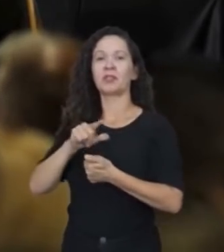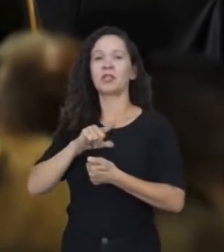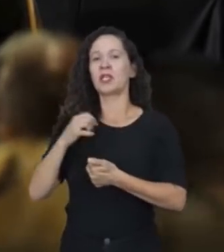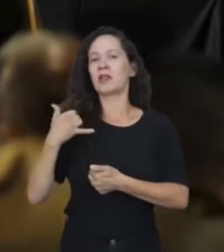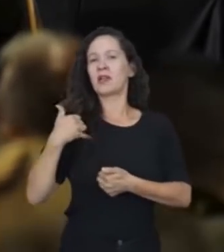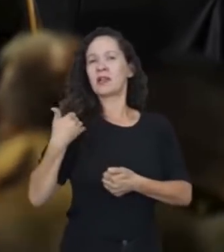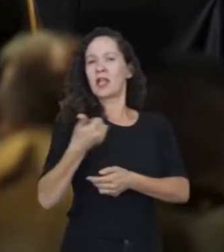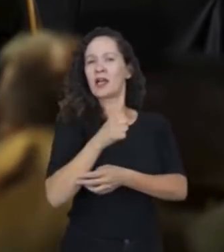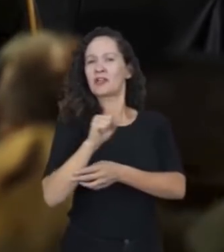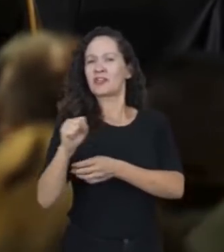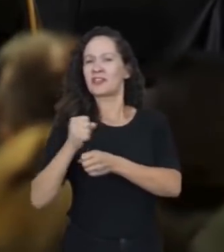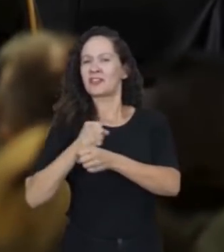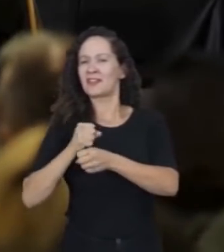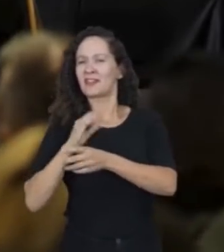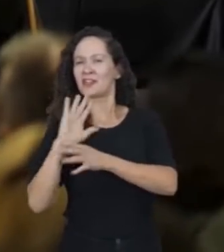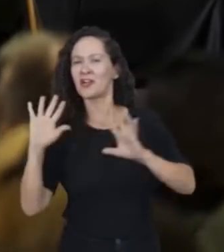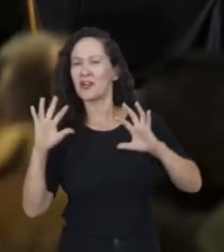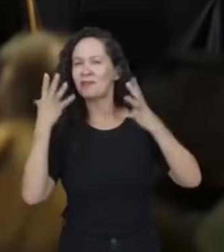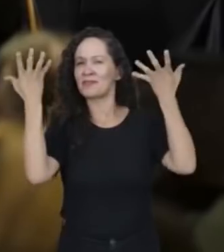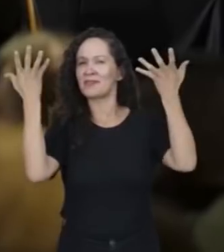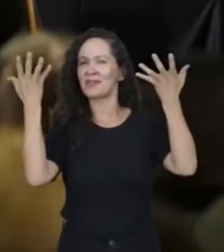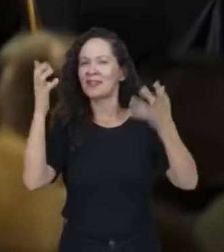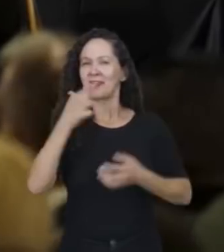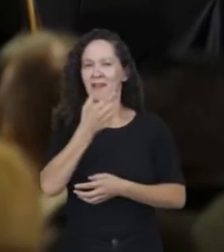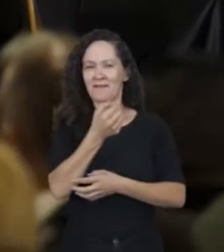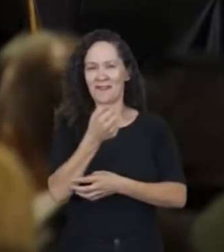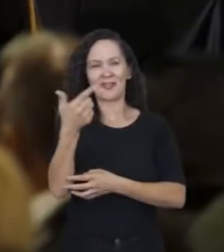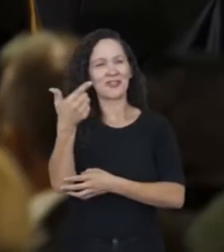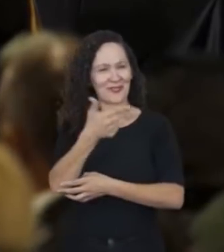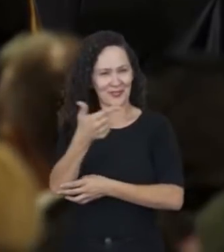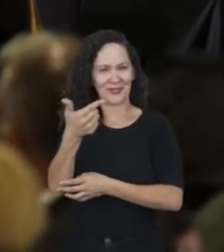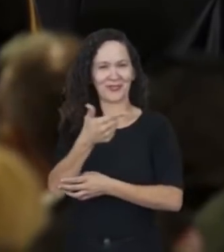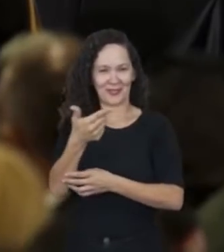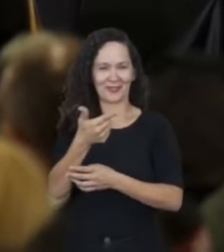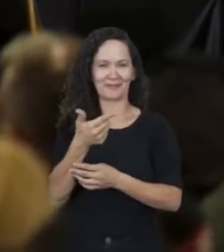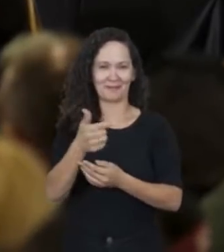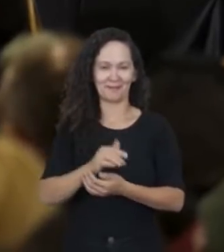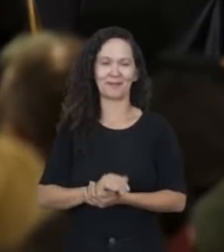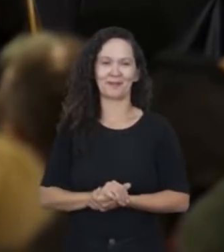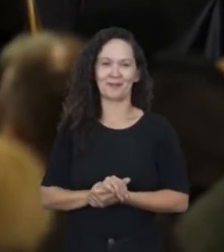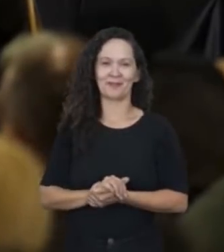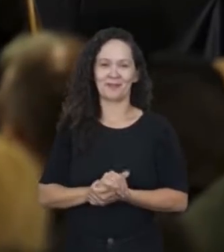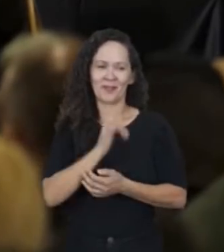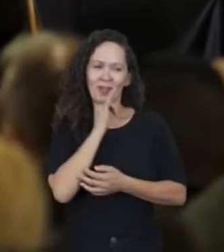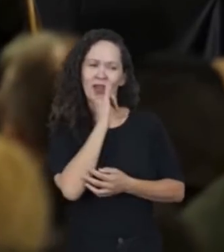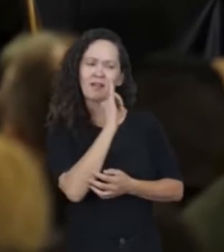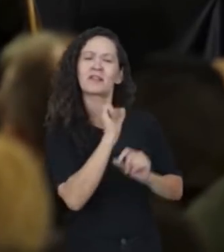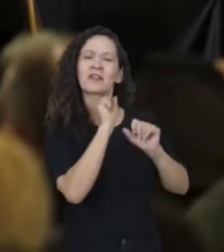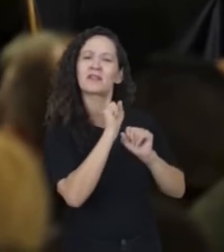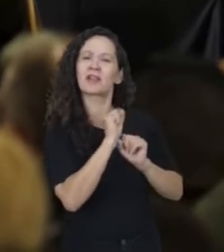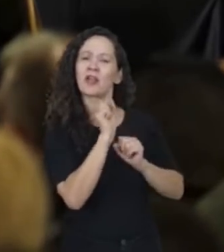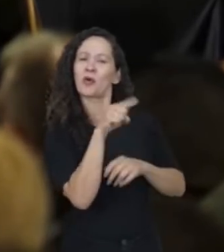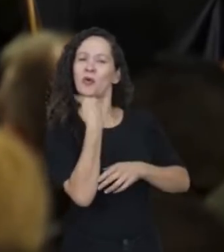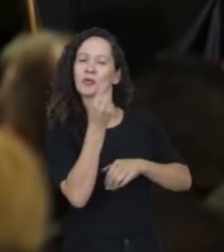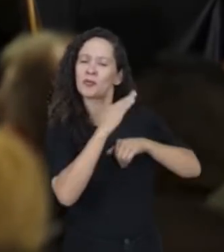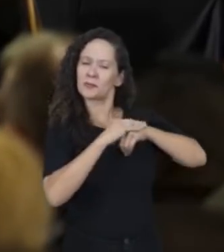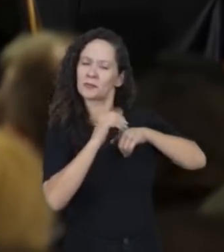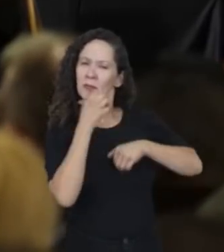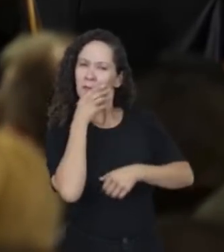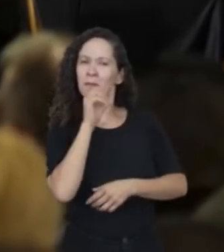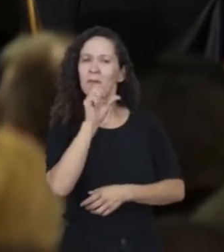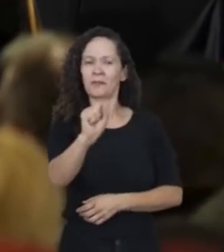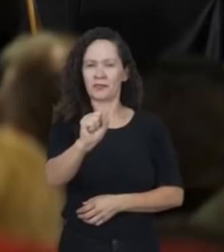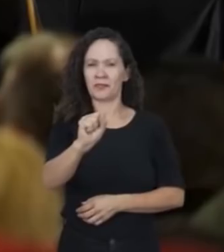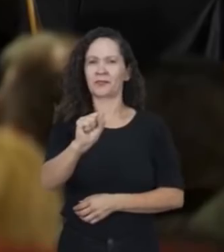comemoramos justamente 2022 eu devia o nosso querido Paulo Freire e